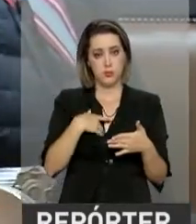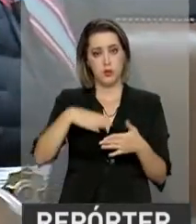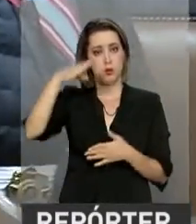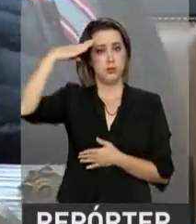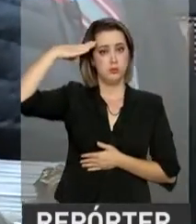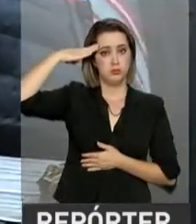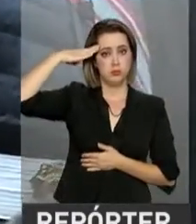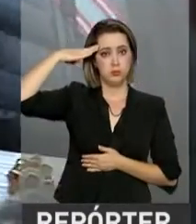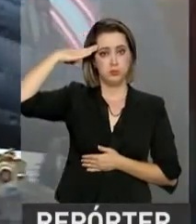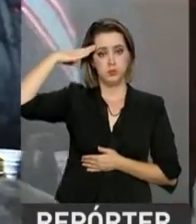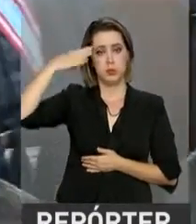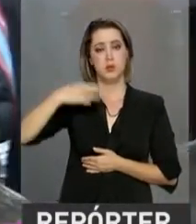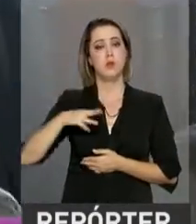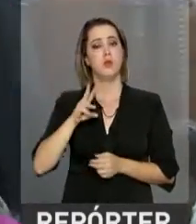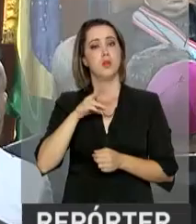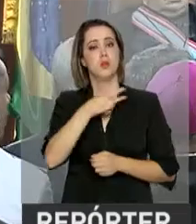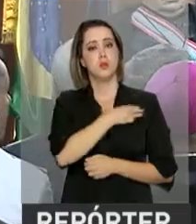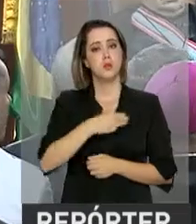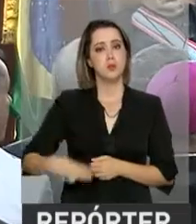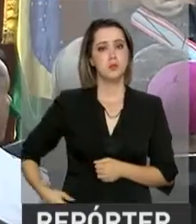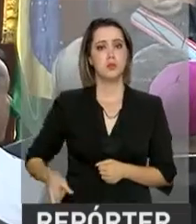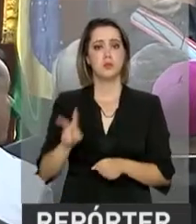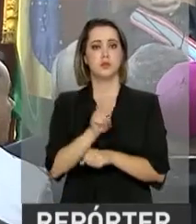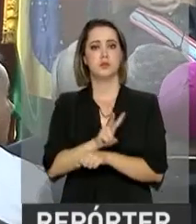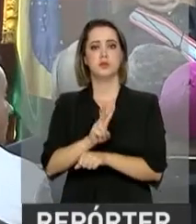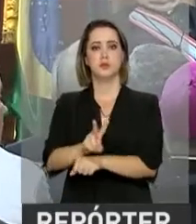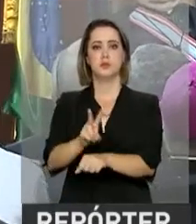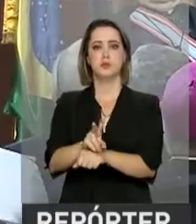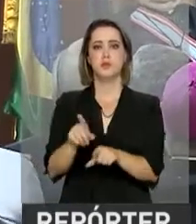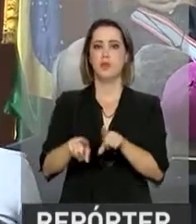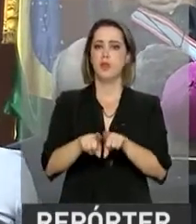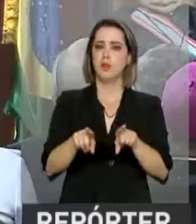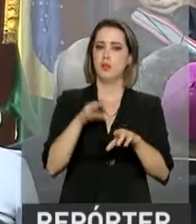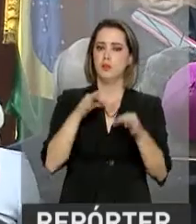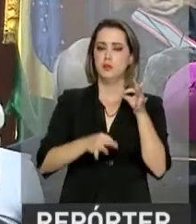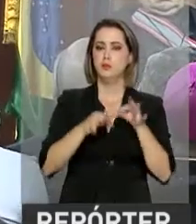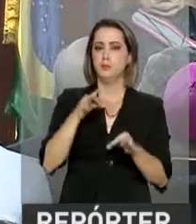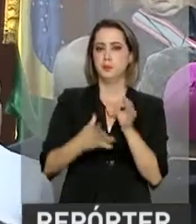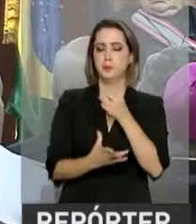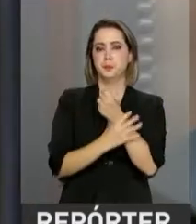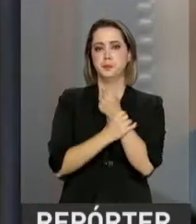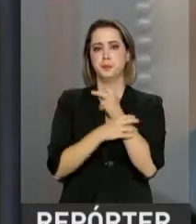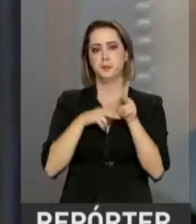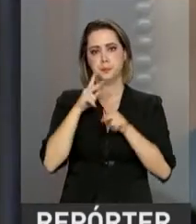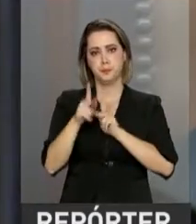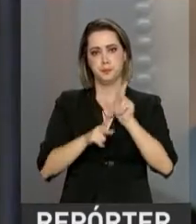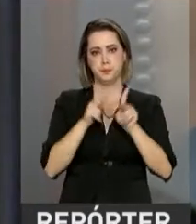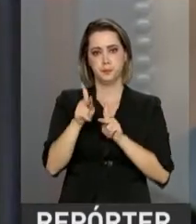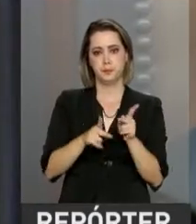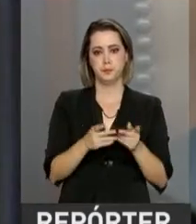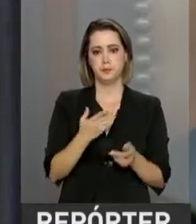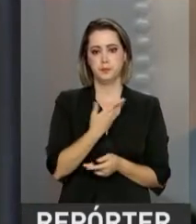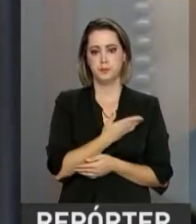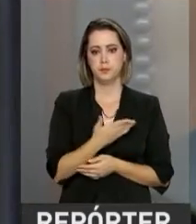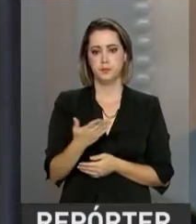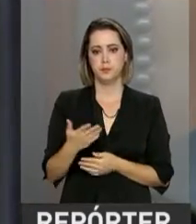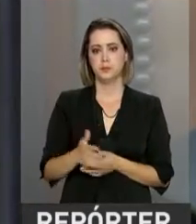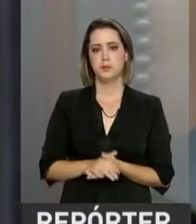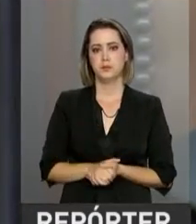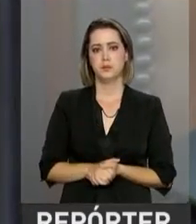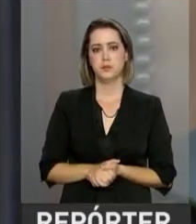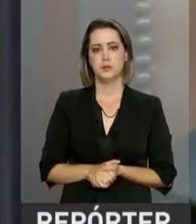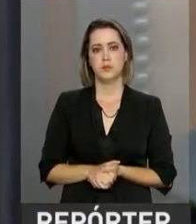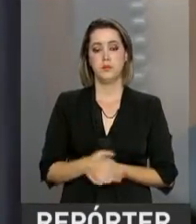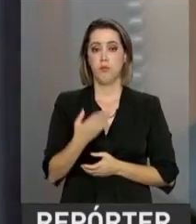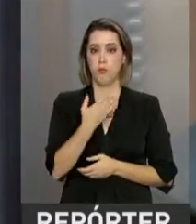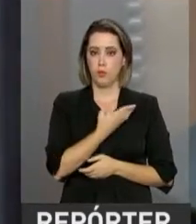das Forças Armadas e dos ministros da Defesa, Raul Jungmann, e da Justiça e Segurança Pública, Osmar Serralho.